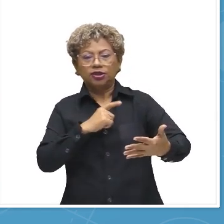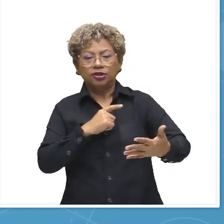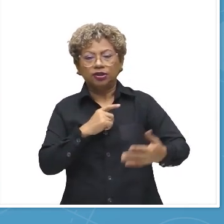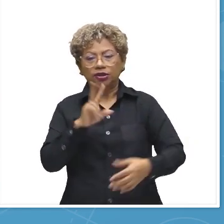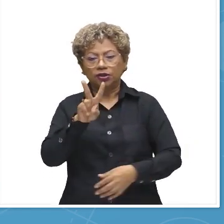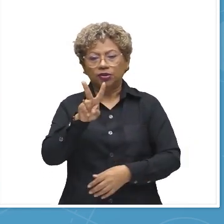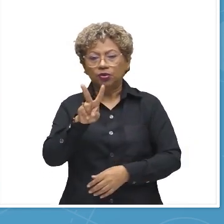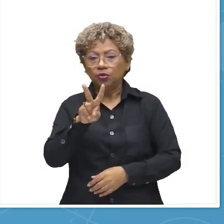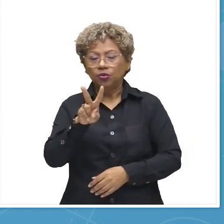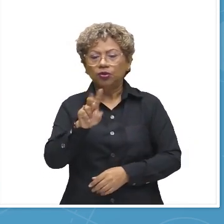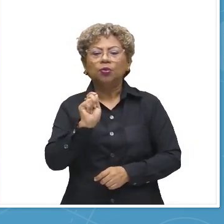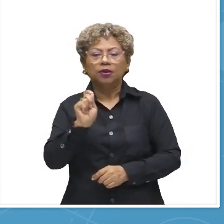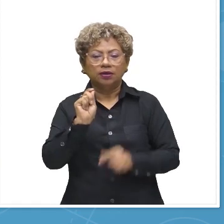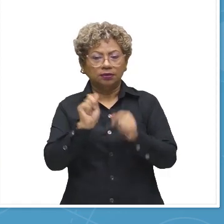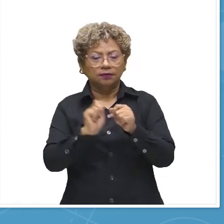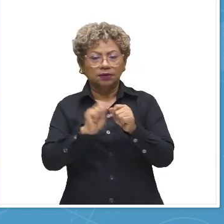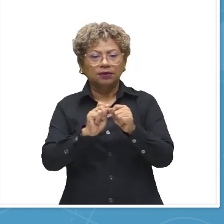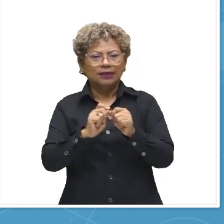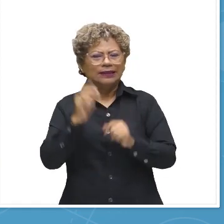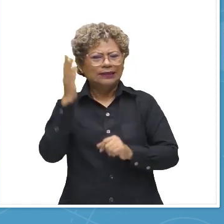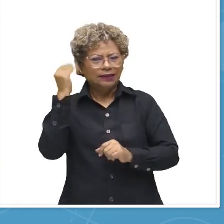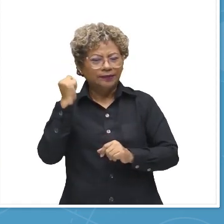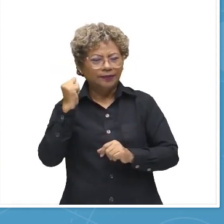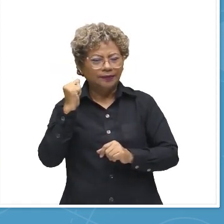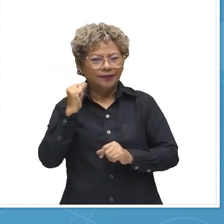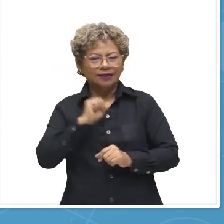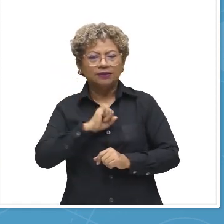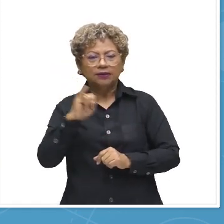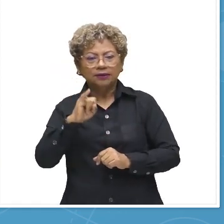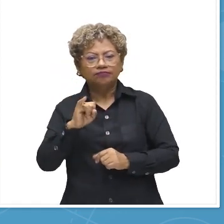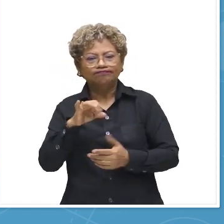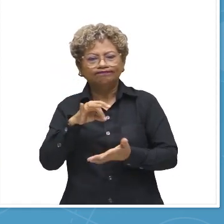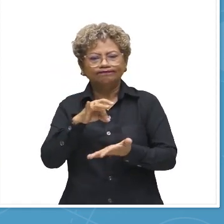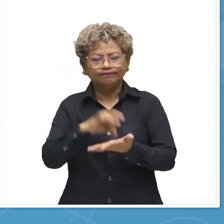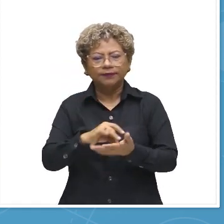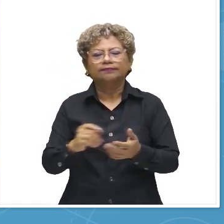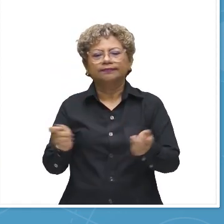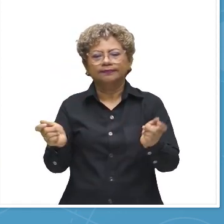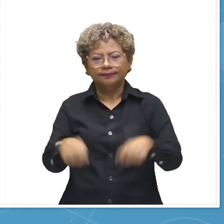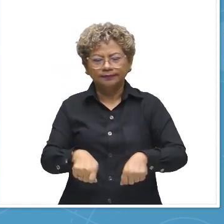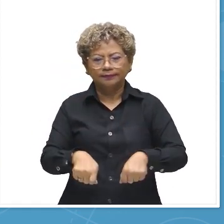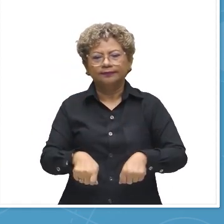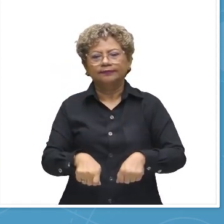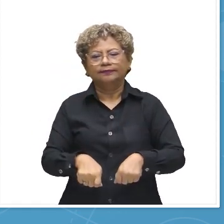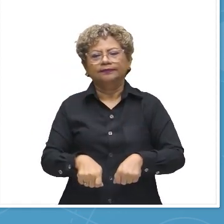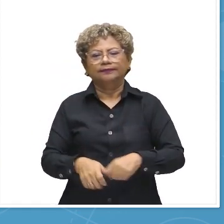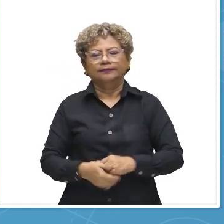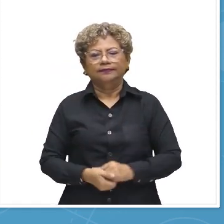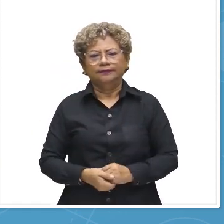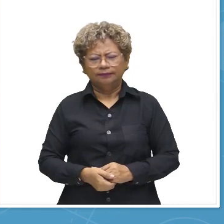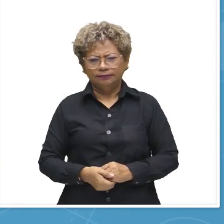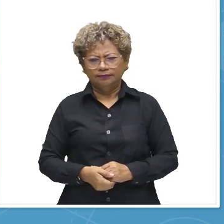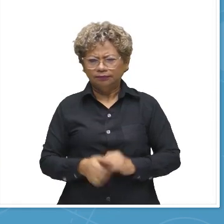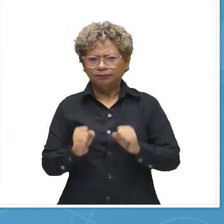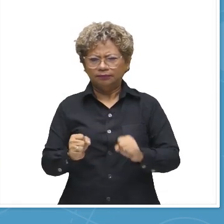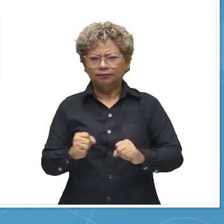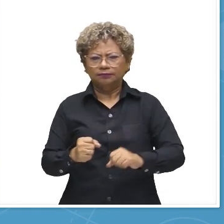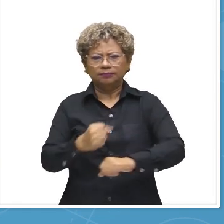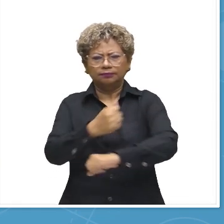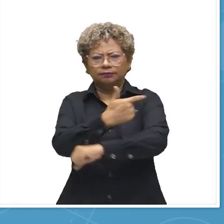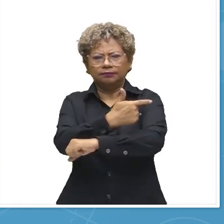primeira coisa que a gente tem que fazer é saber se dá para simplificar uma delas. Então, eu consigo simplificar 27 sobre 12? Eu